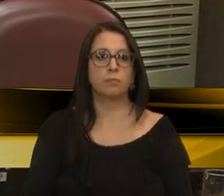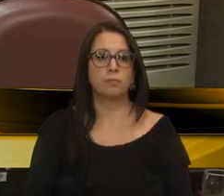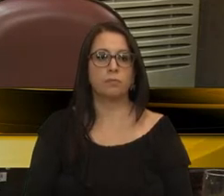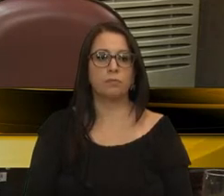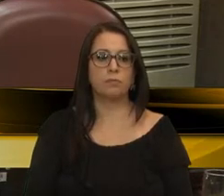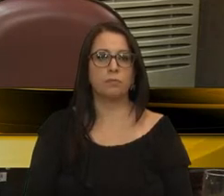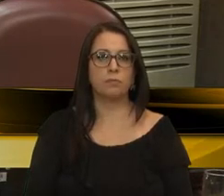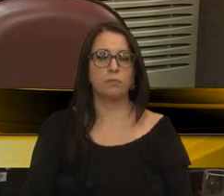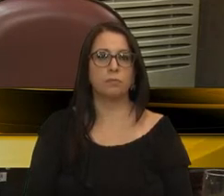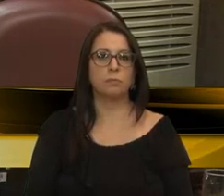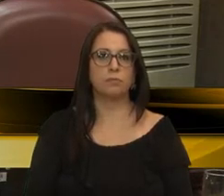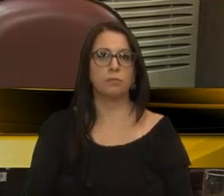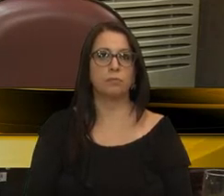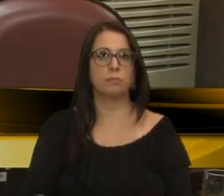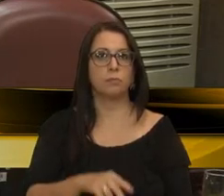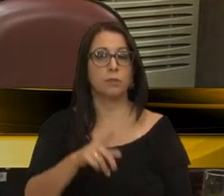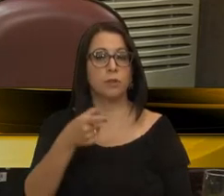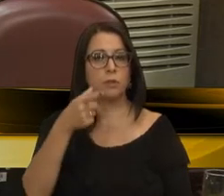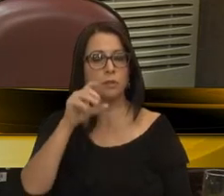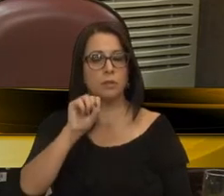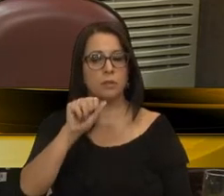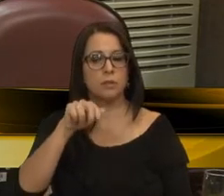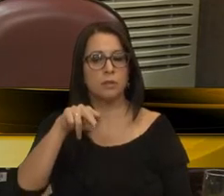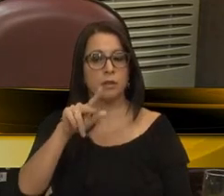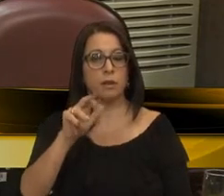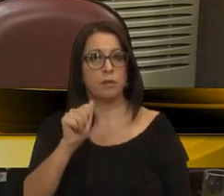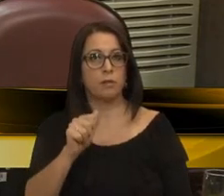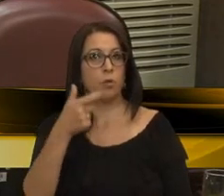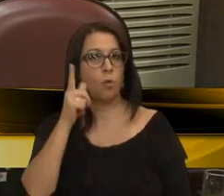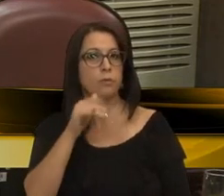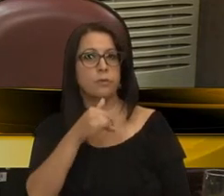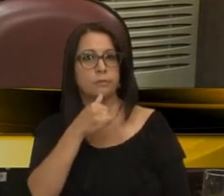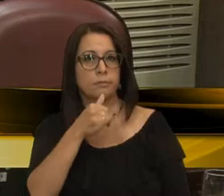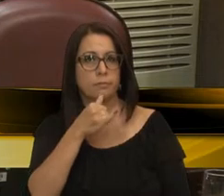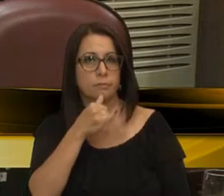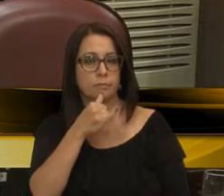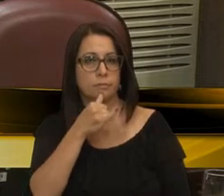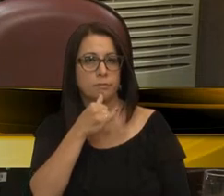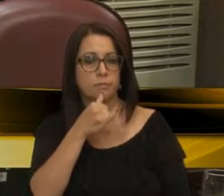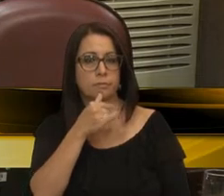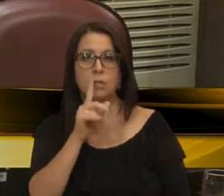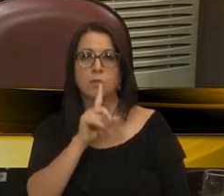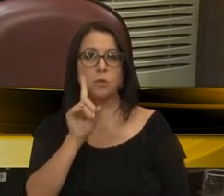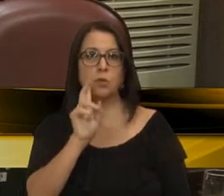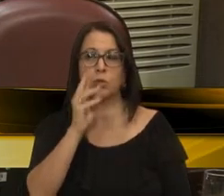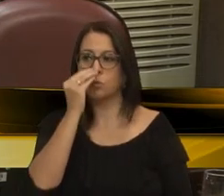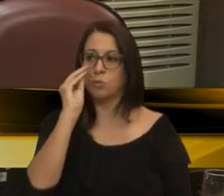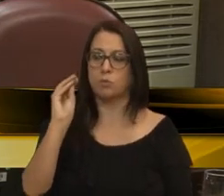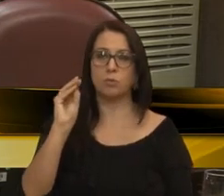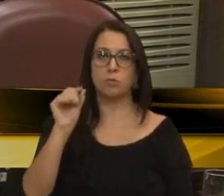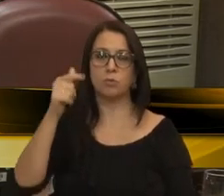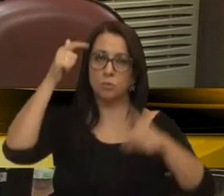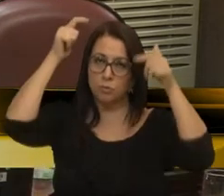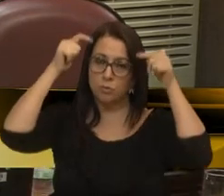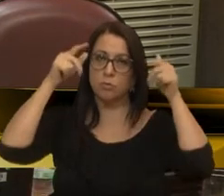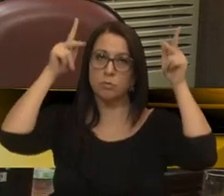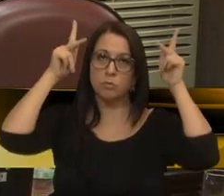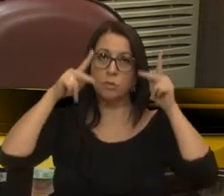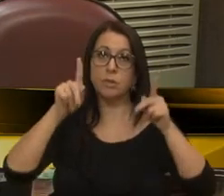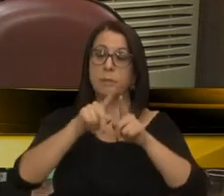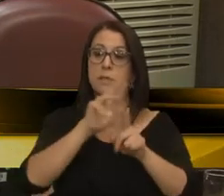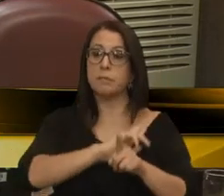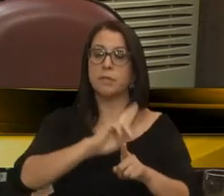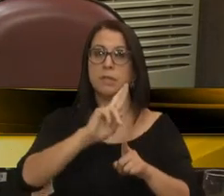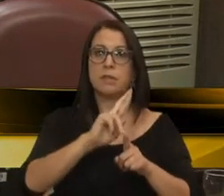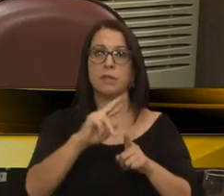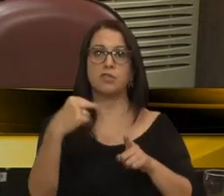E, Sandra, ontem eu fiquei triste vendo desprestígio, não somente das soberanas, mas das embaixatrizes, e aqui